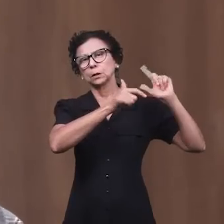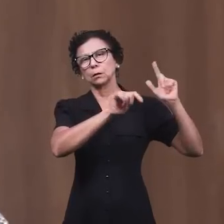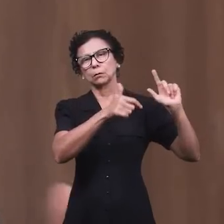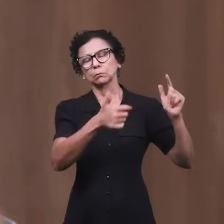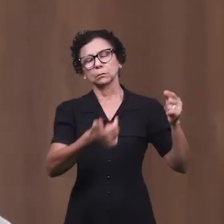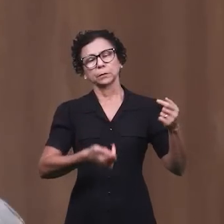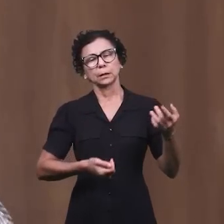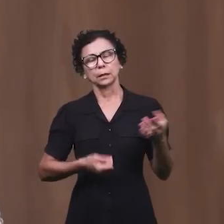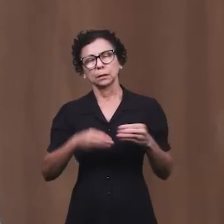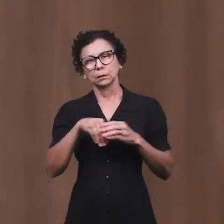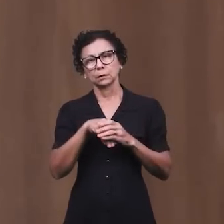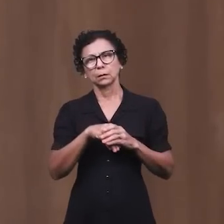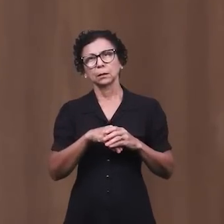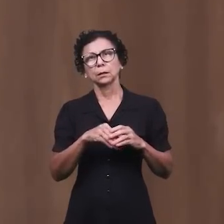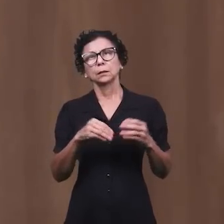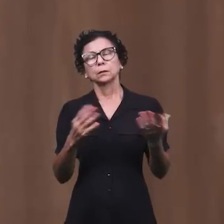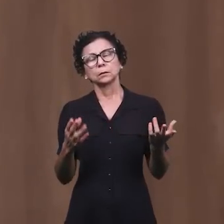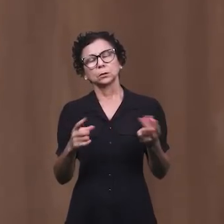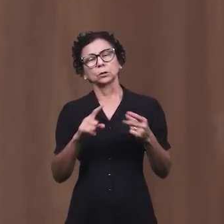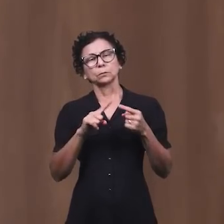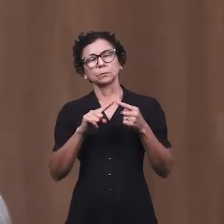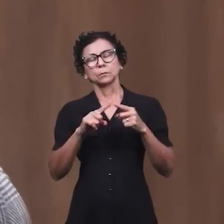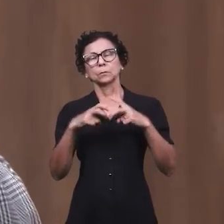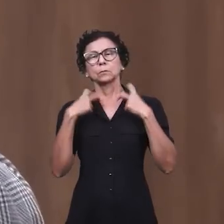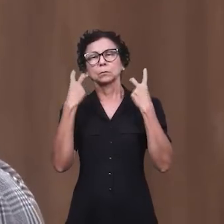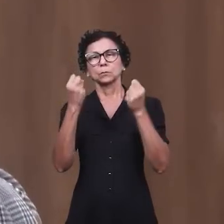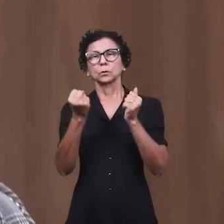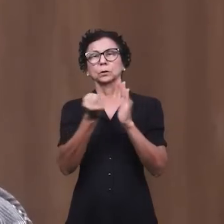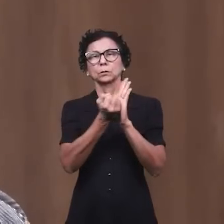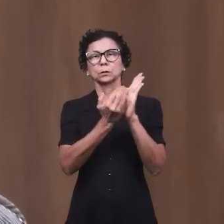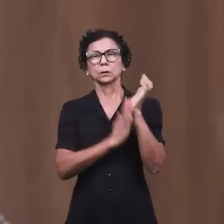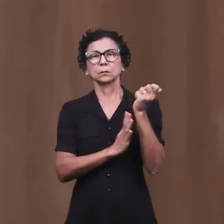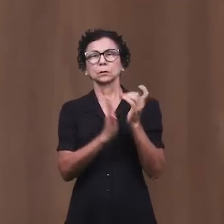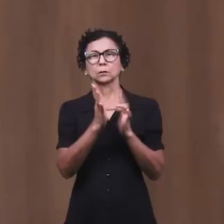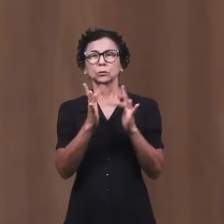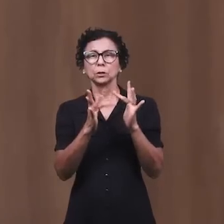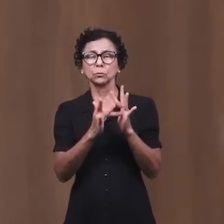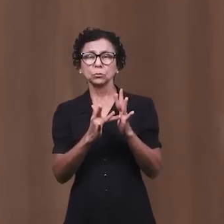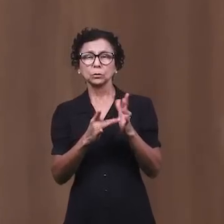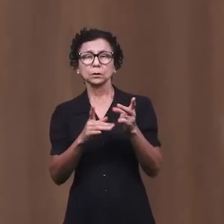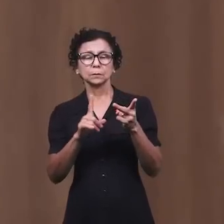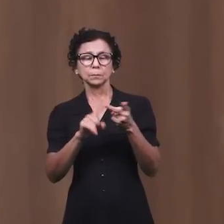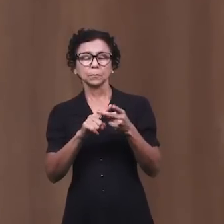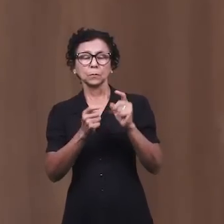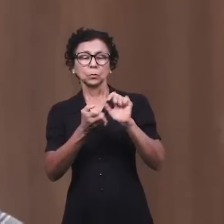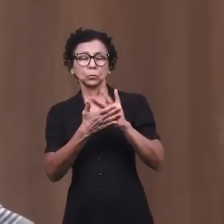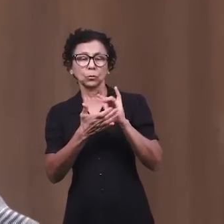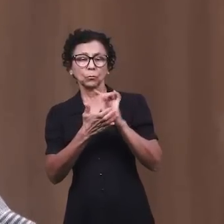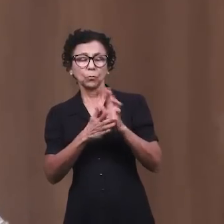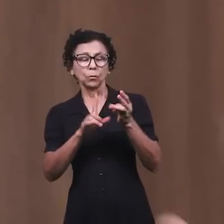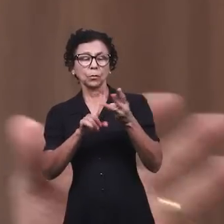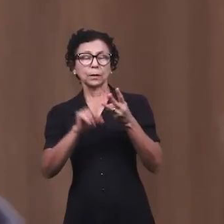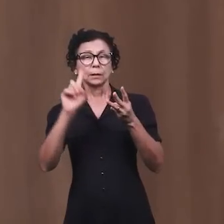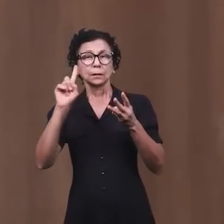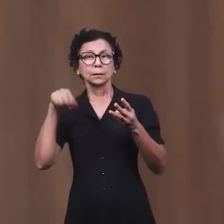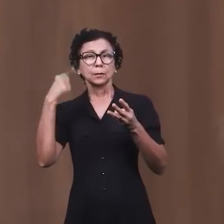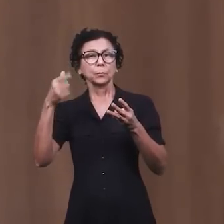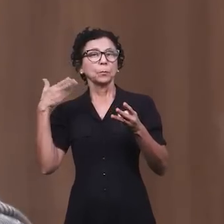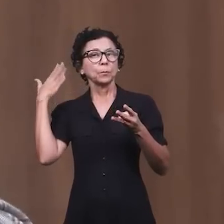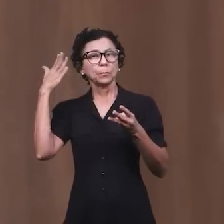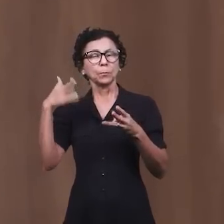convencional. Você clamava pelo sangue de Jesus, tinha um período do louvor, entregava a mensagem. Só que nós tínhamos um